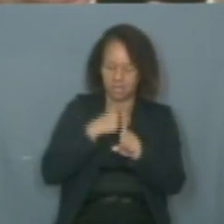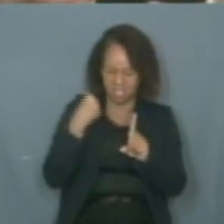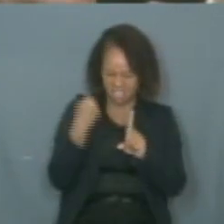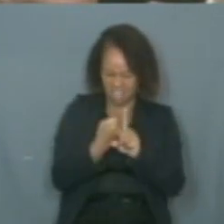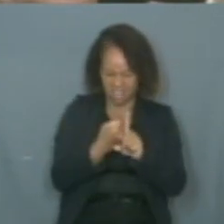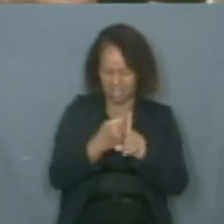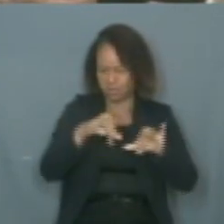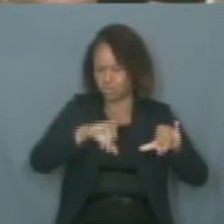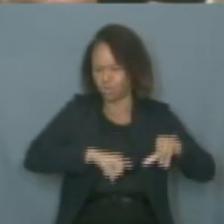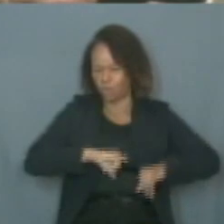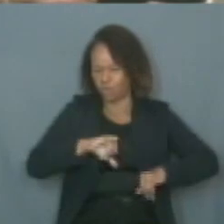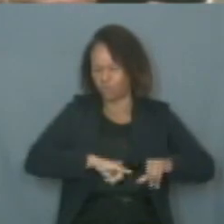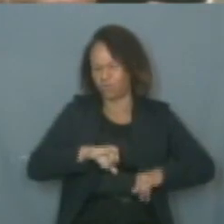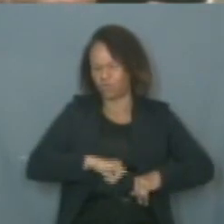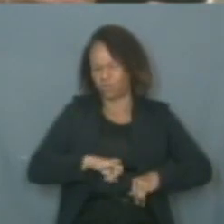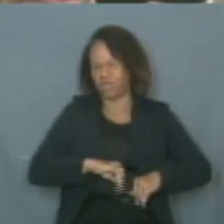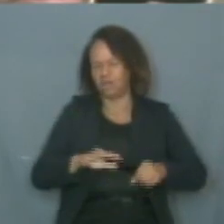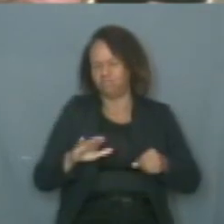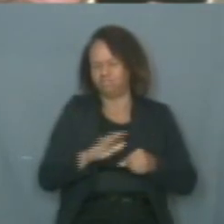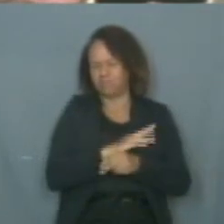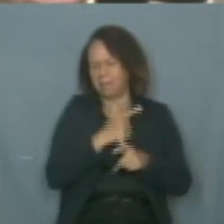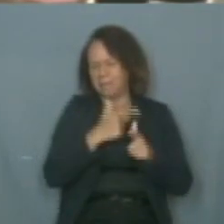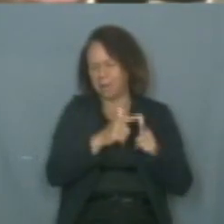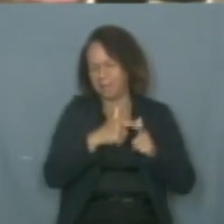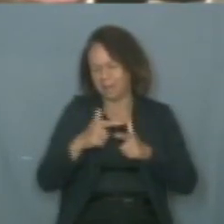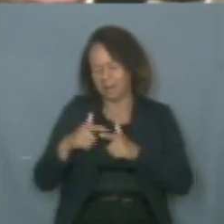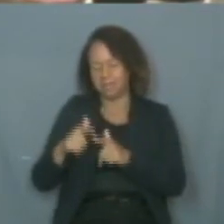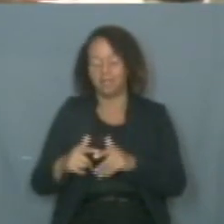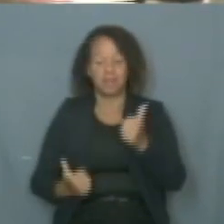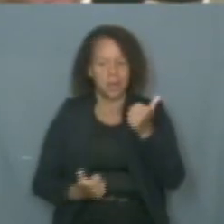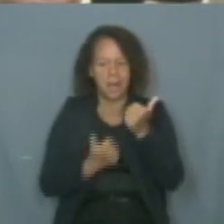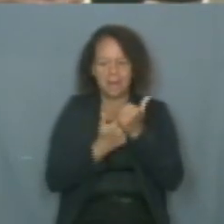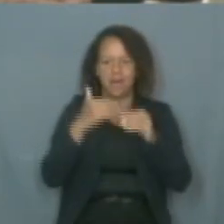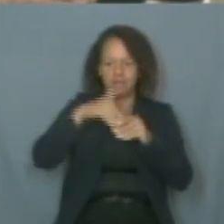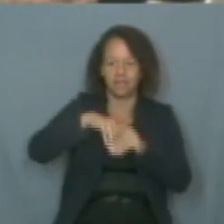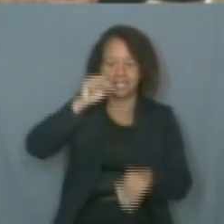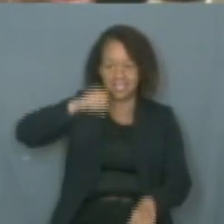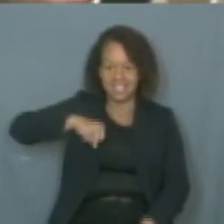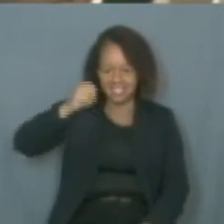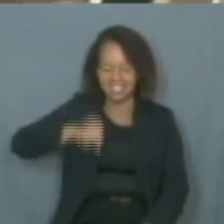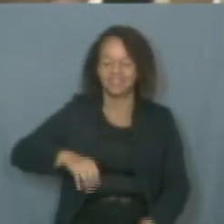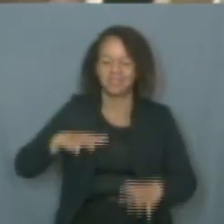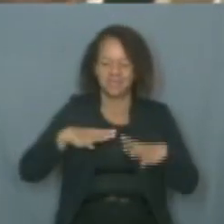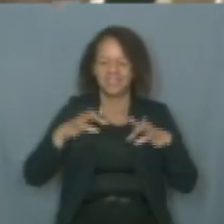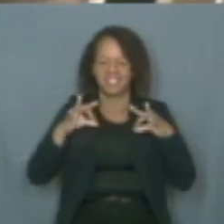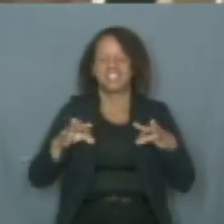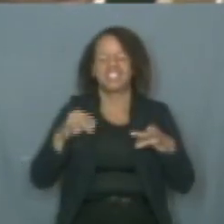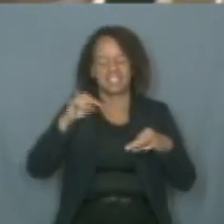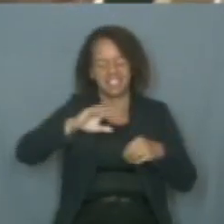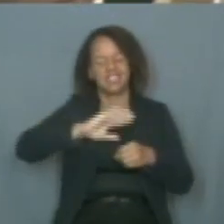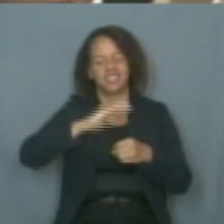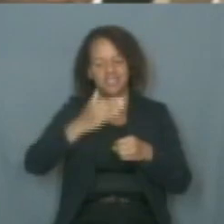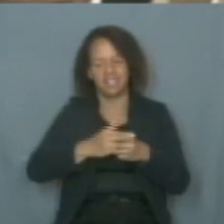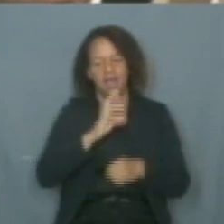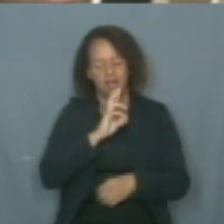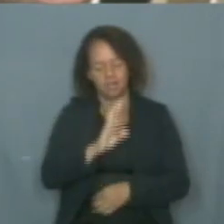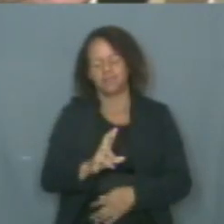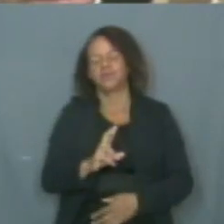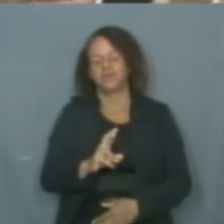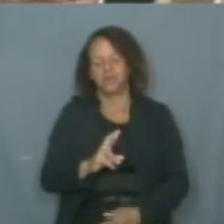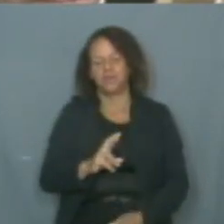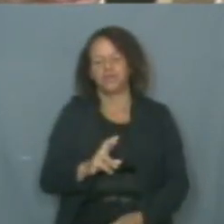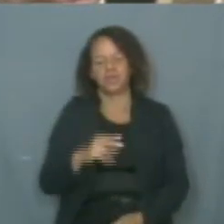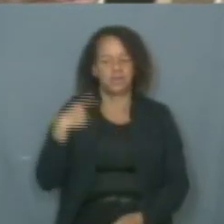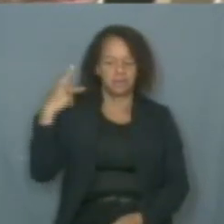tão sofrida e tão cheia de mazela. Então, conto com o nosso apoio, nosso voto é sim, e eu tenho certeza que essa casa vai dar a resposta e